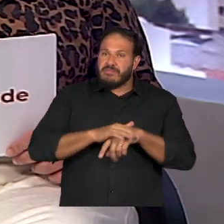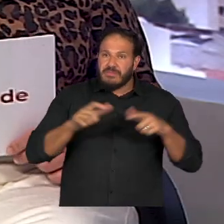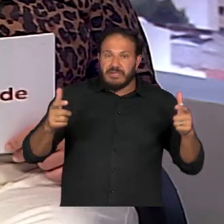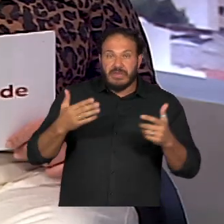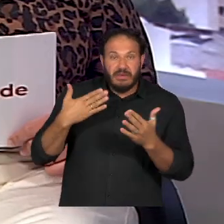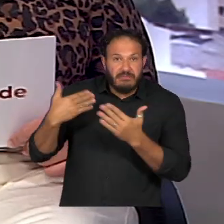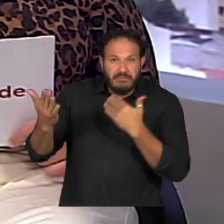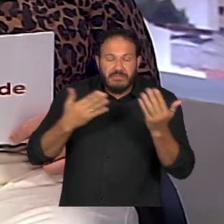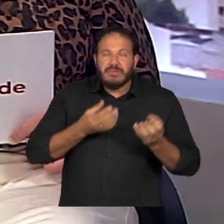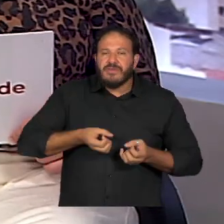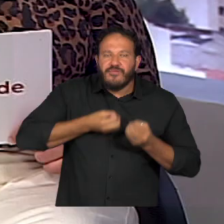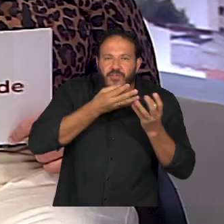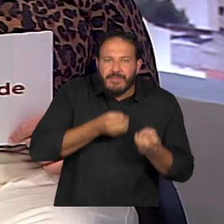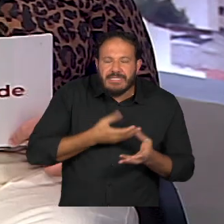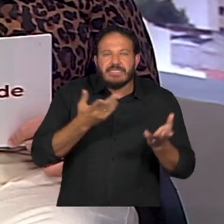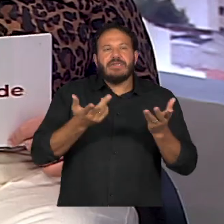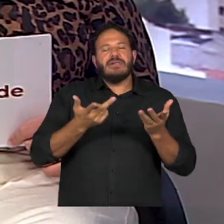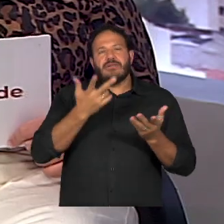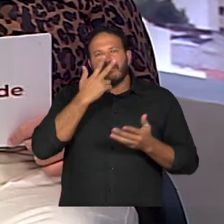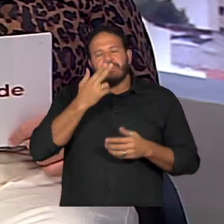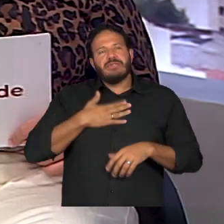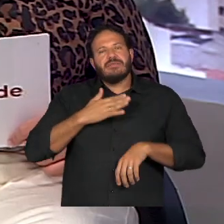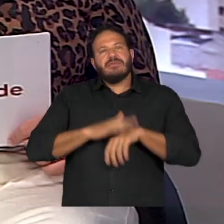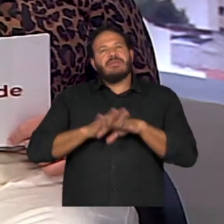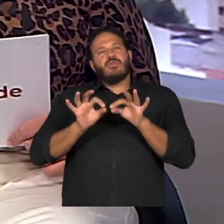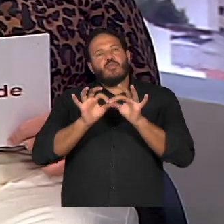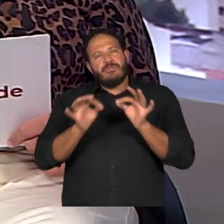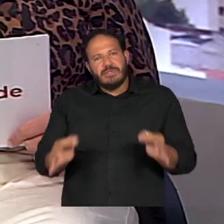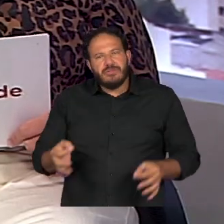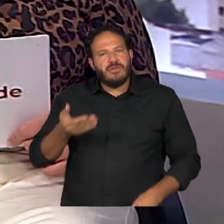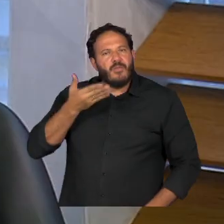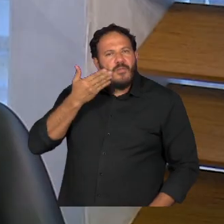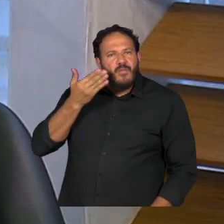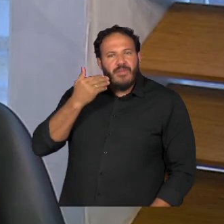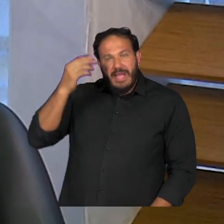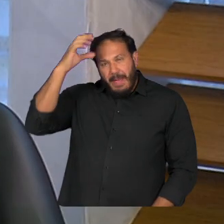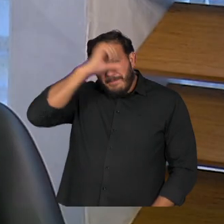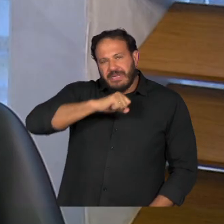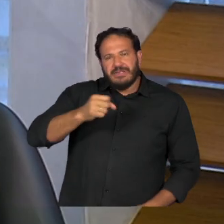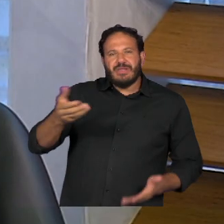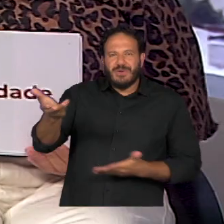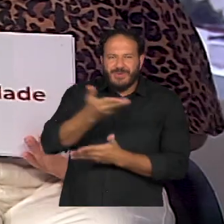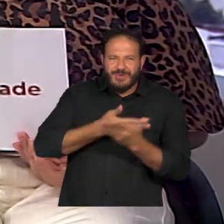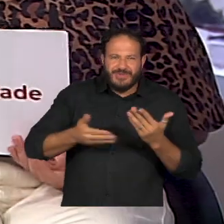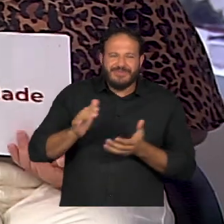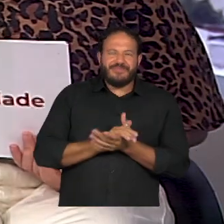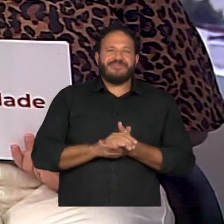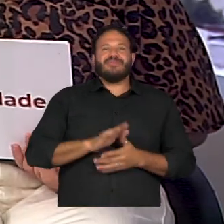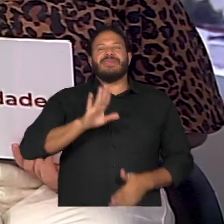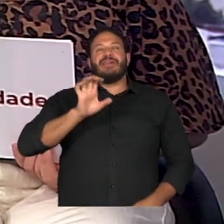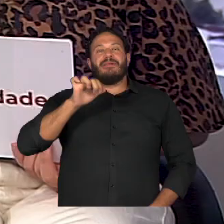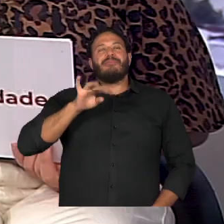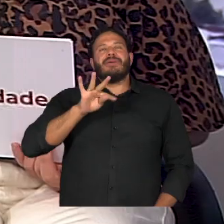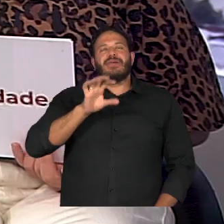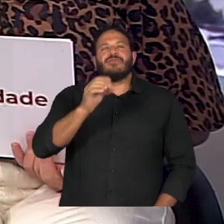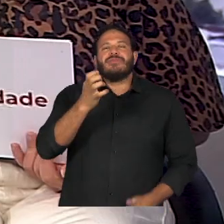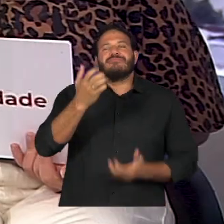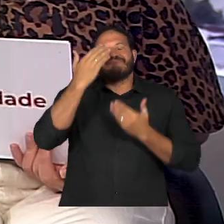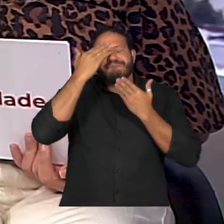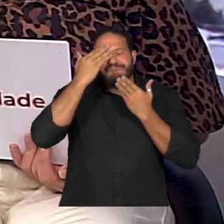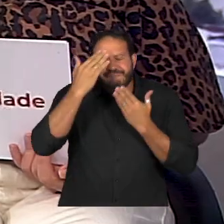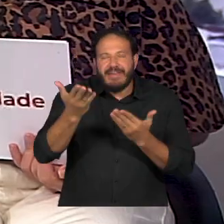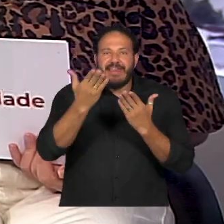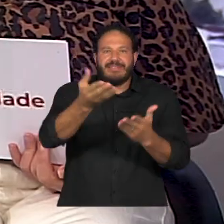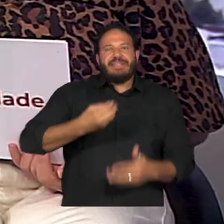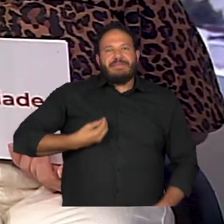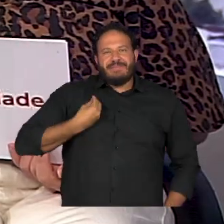é ser humilde né e aprender com o outro isso é muito importante Bento zanzini quero agradecer muito a sua